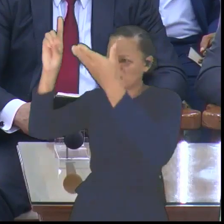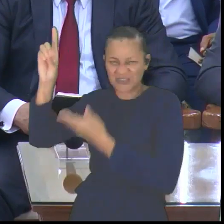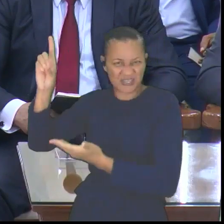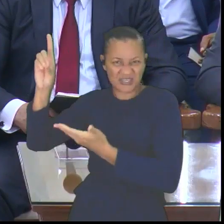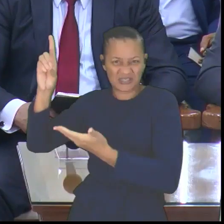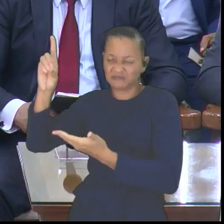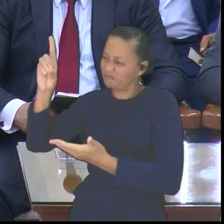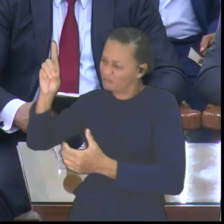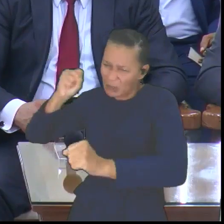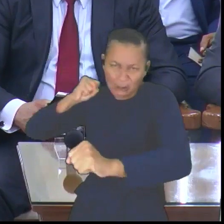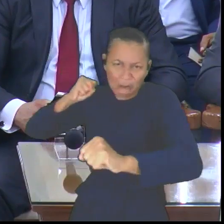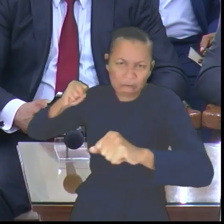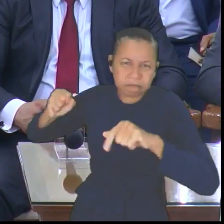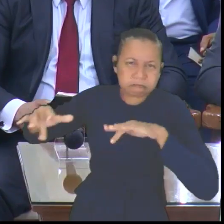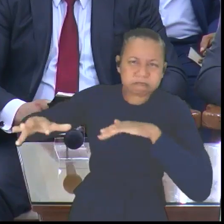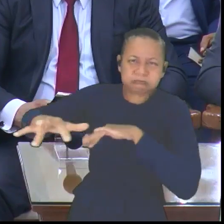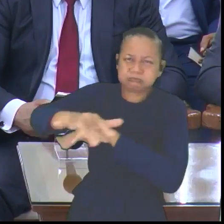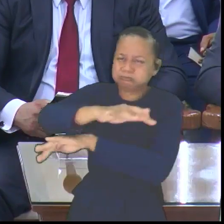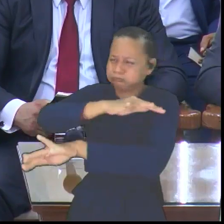Operando eu.